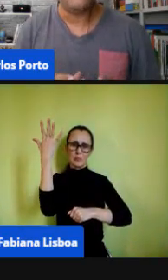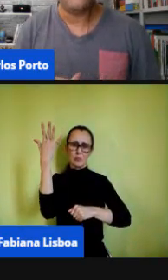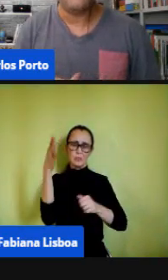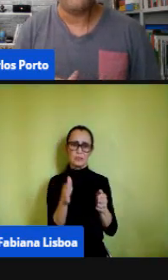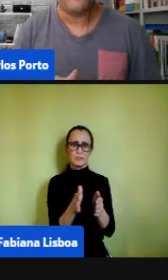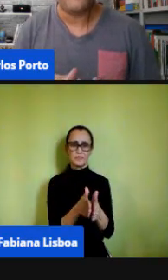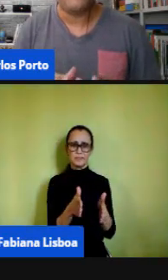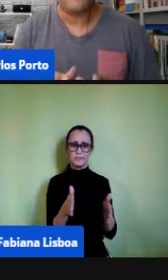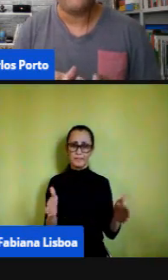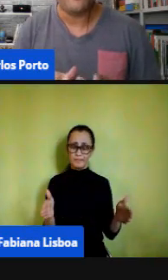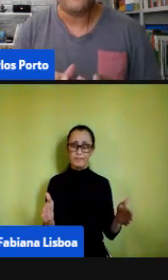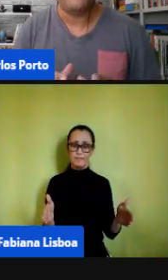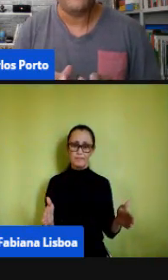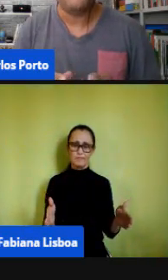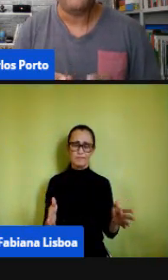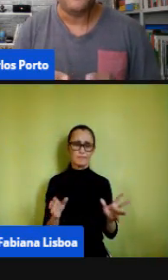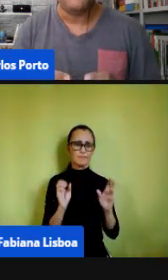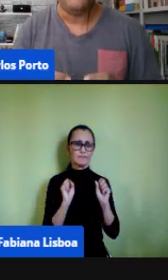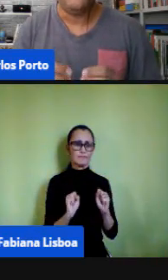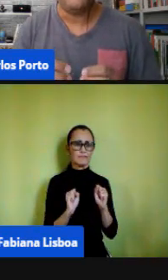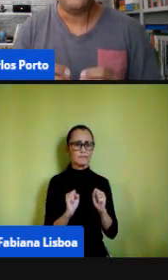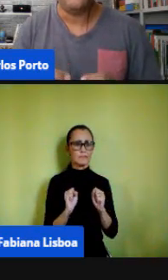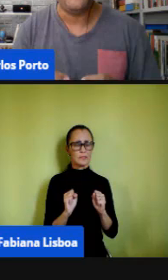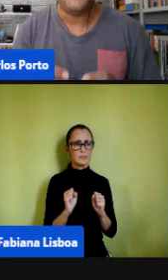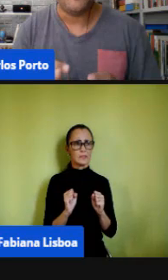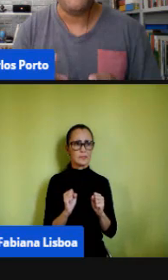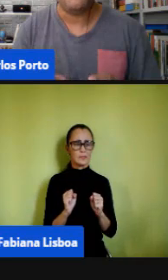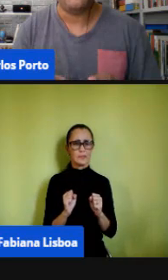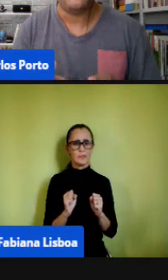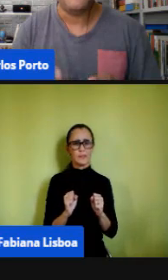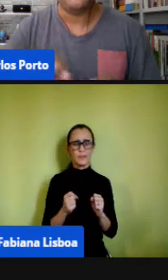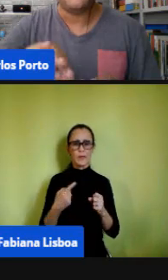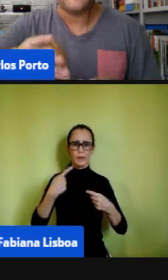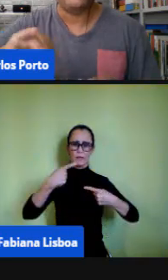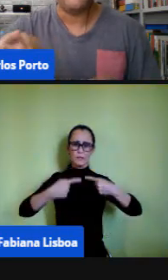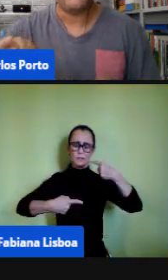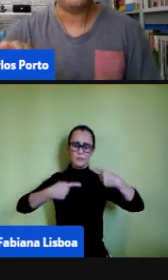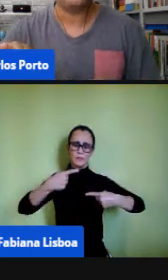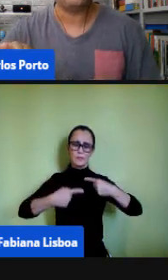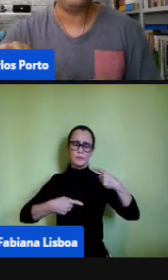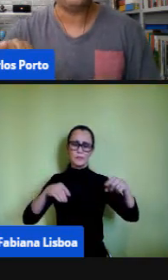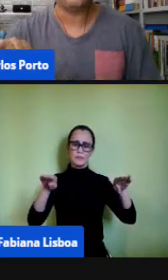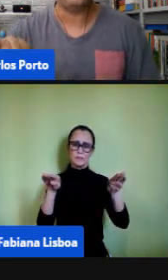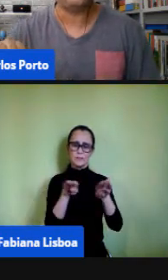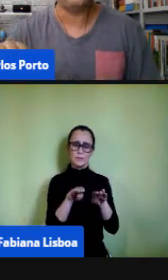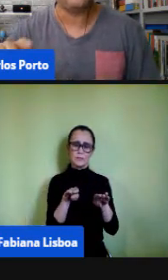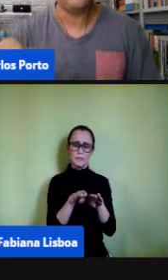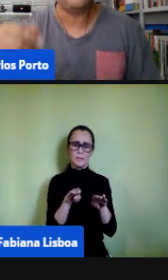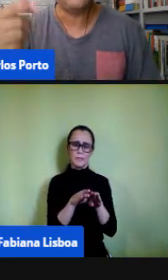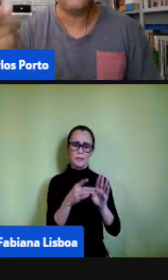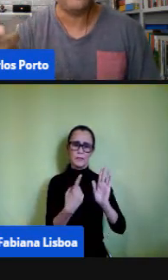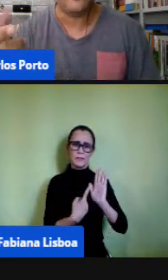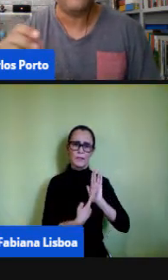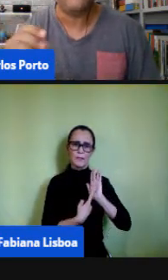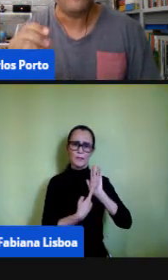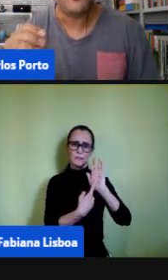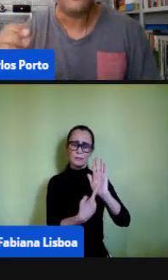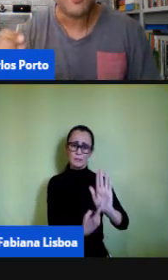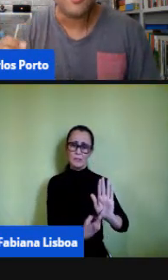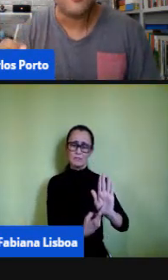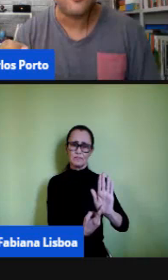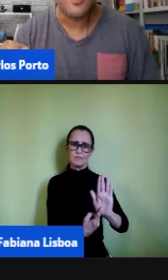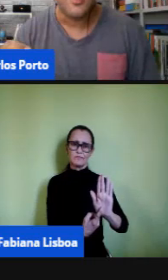isso pode ser uma forma de discutir e, ao mesmo tempo, trazer para as questões socioemocionais, e aqui eu chamo